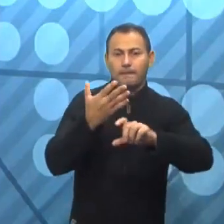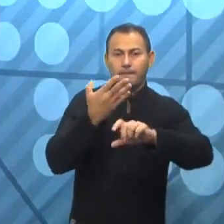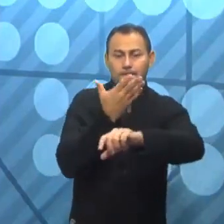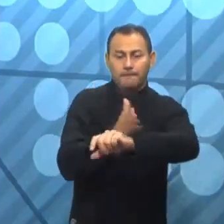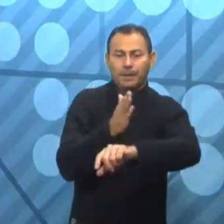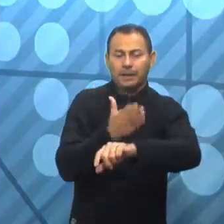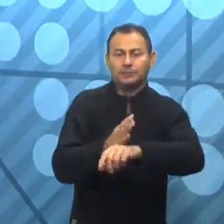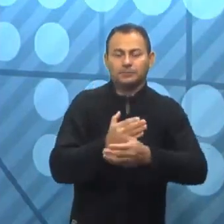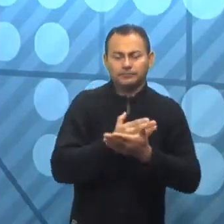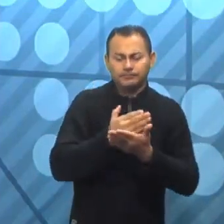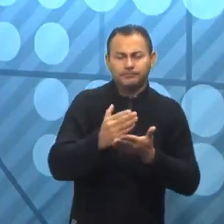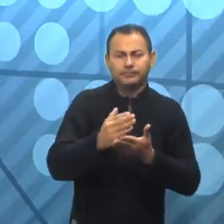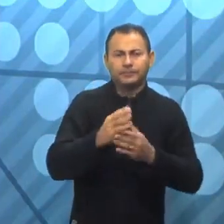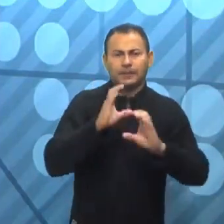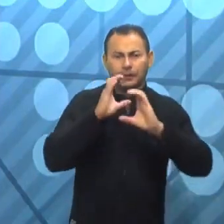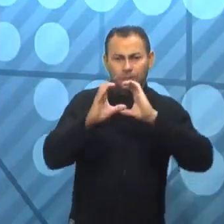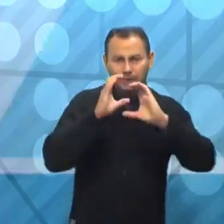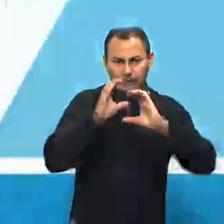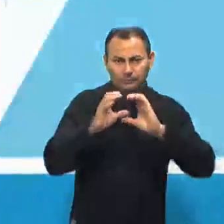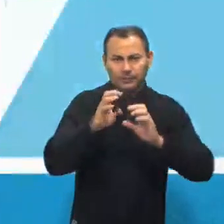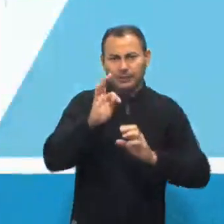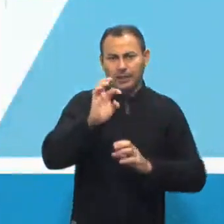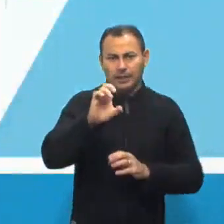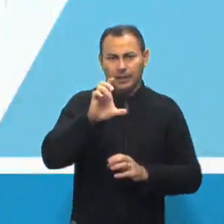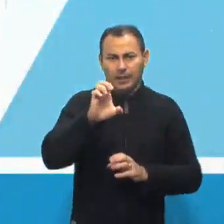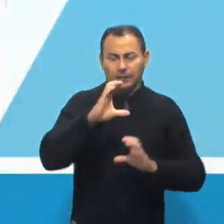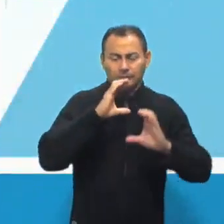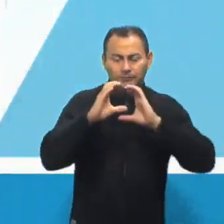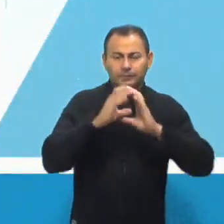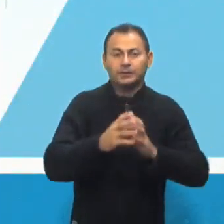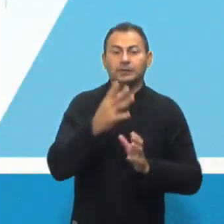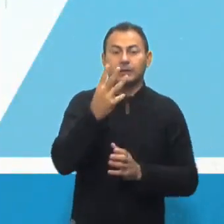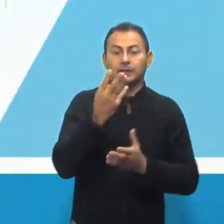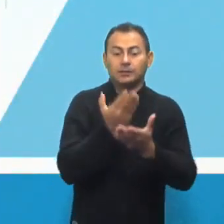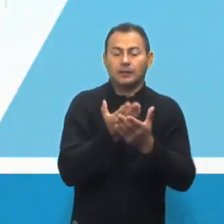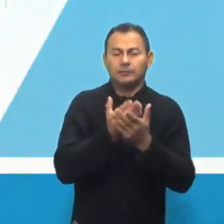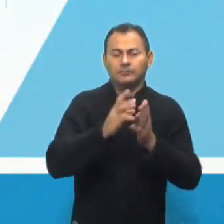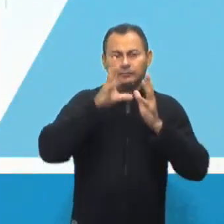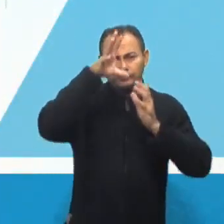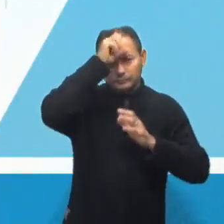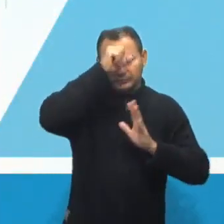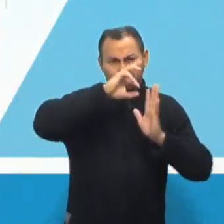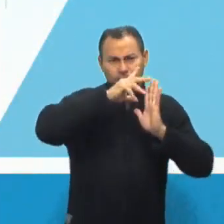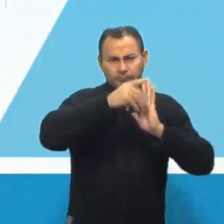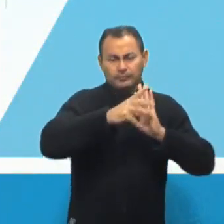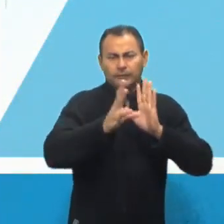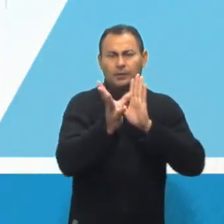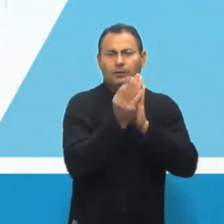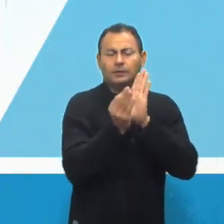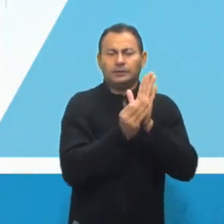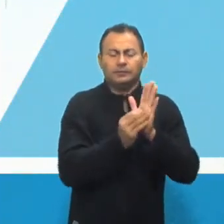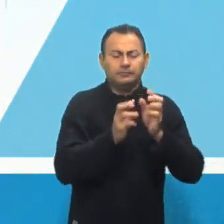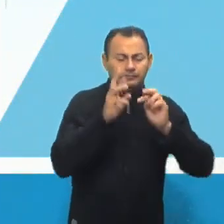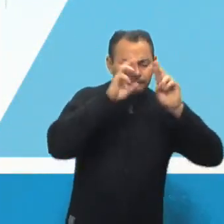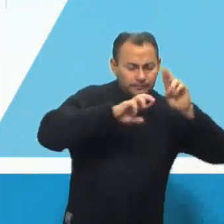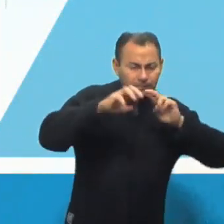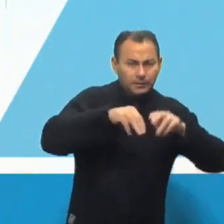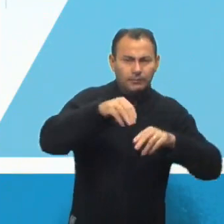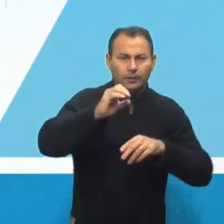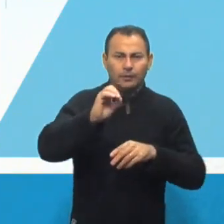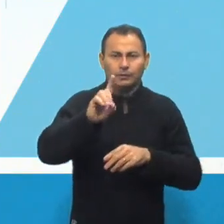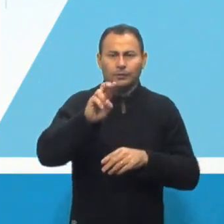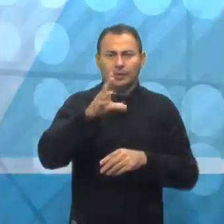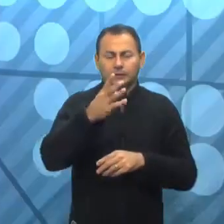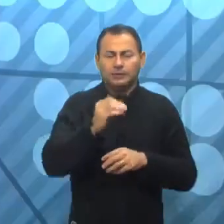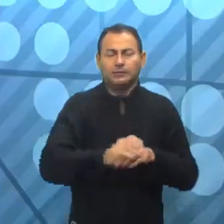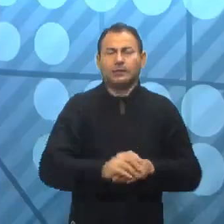Princípios de Telecomunicações. A gente já passou por 3 aulas onde a gente aprendeu diversos conteúdos, desde filtragem, modulação analógica